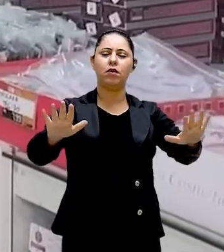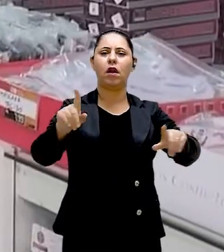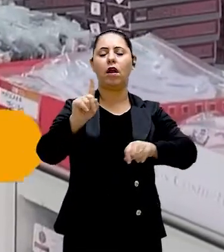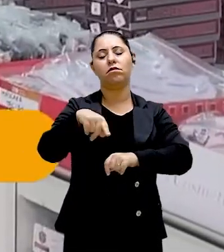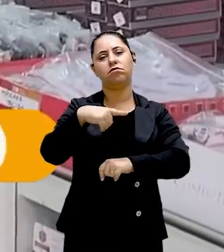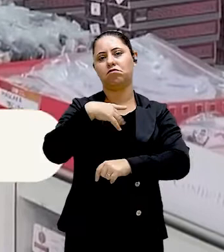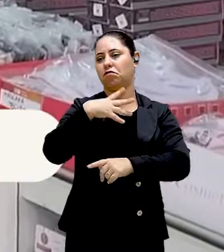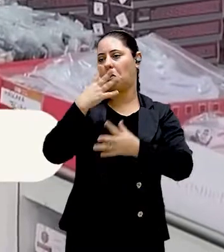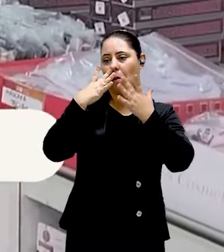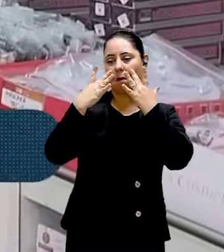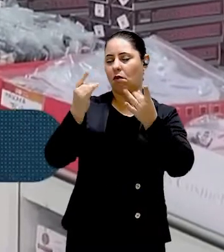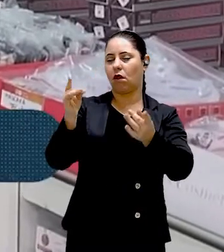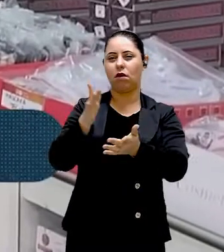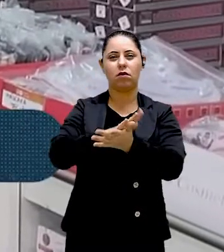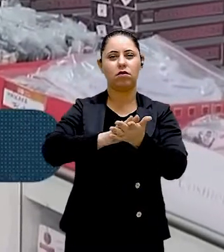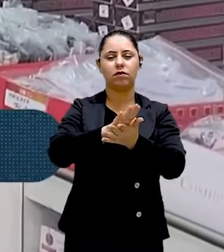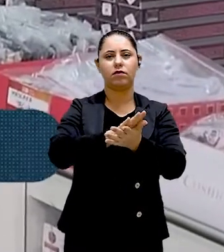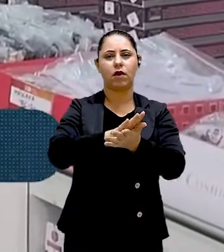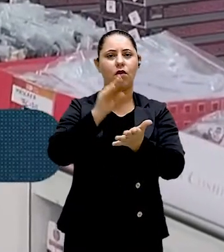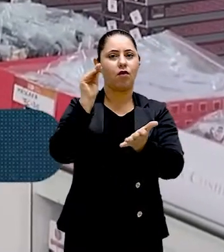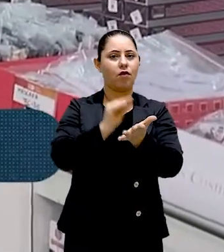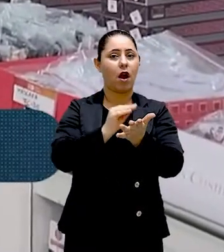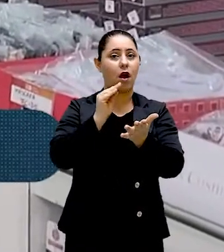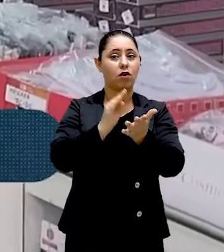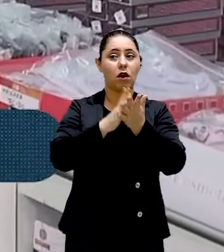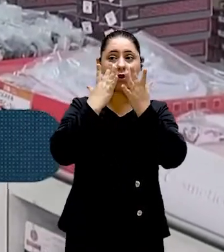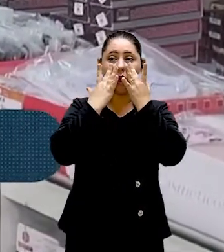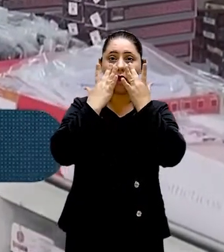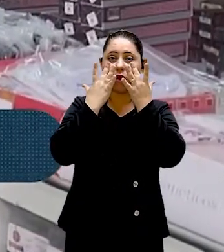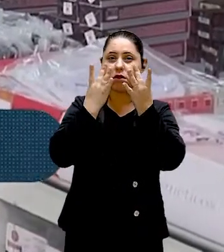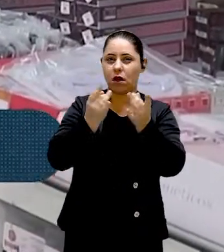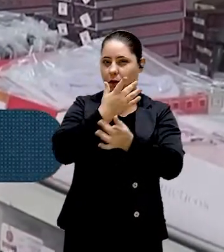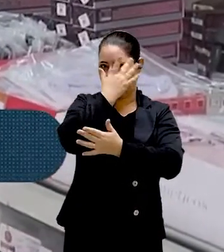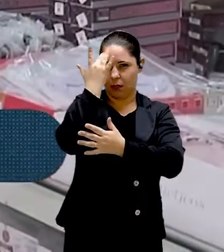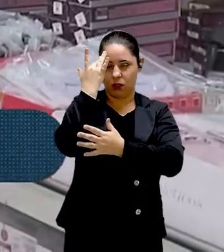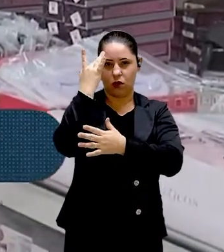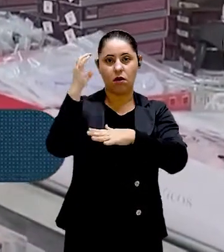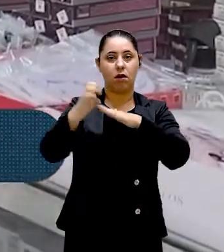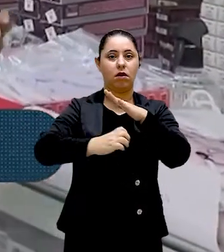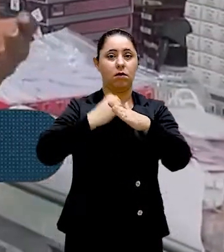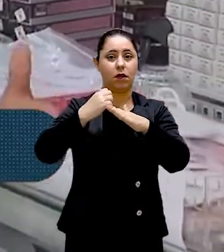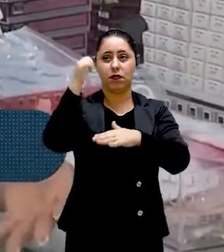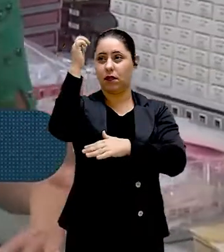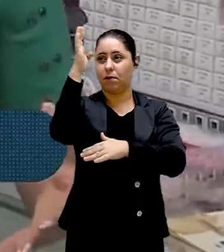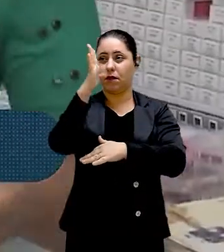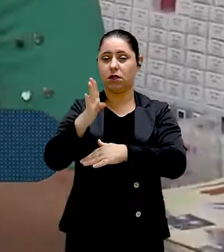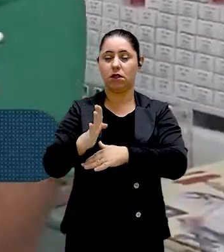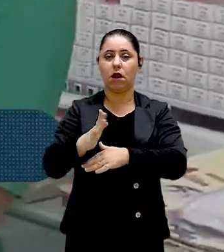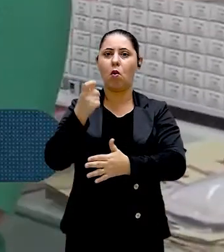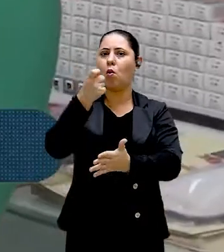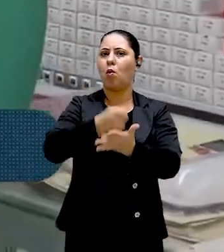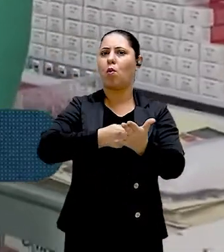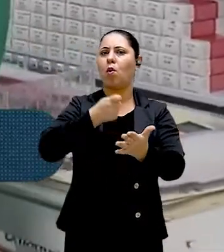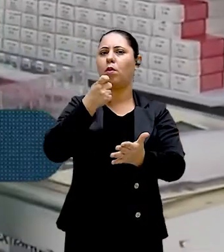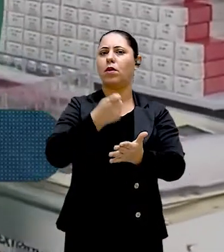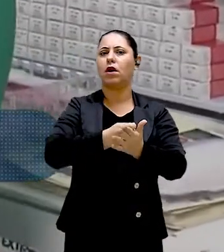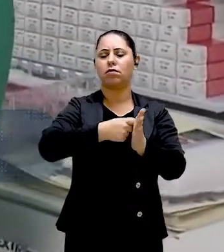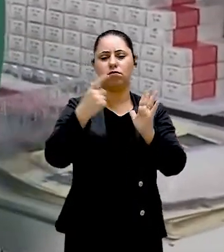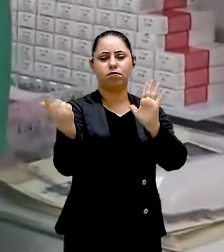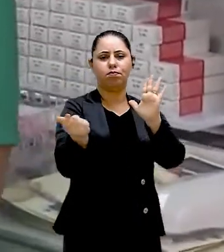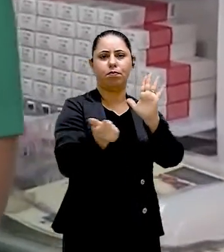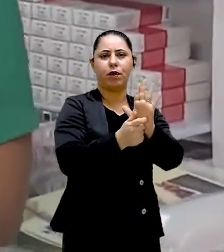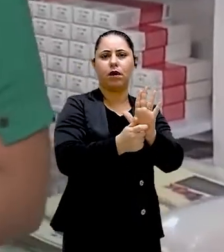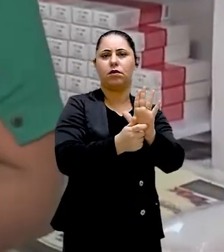Não é só falta de atenção dos consumidores. As empresas brasileiras são obrigadas a colocarem nos rótulos